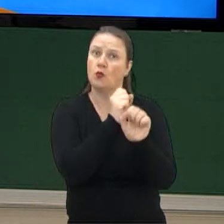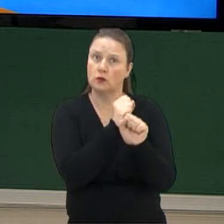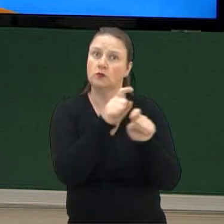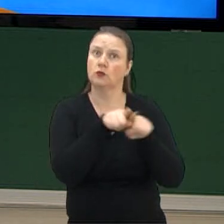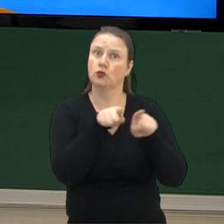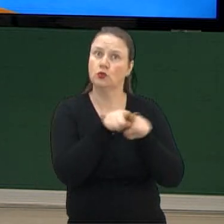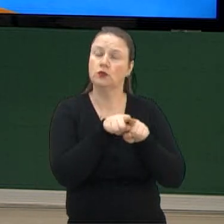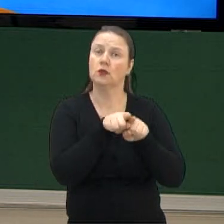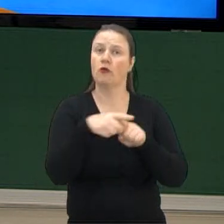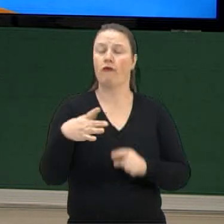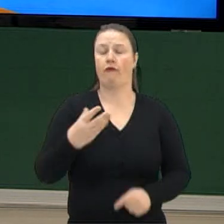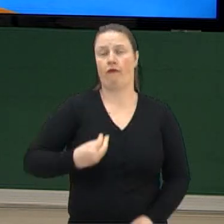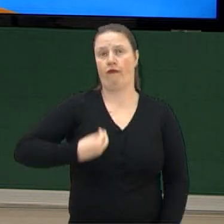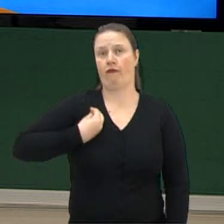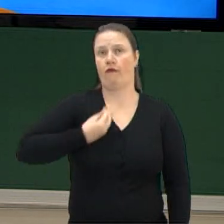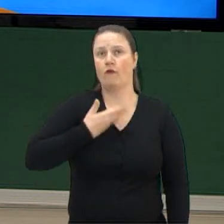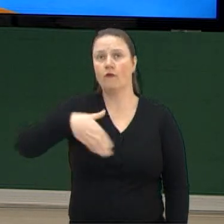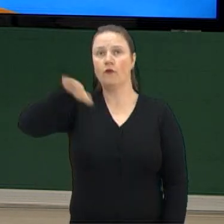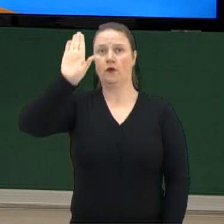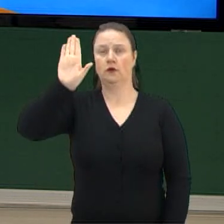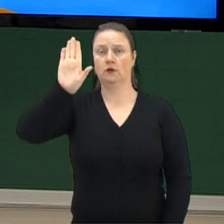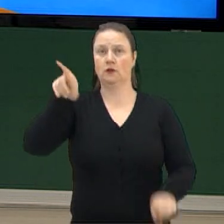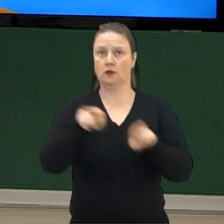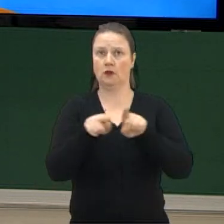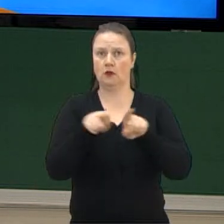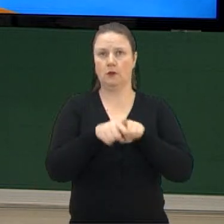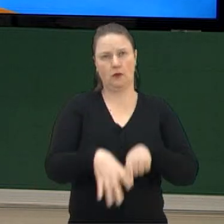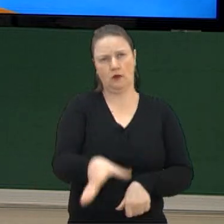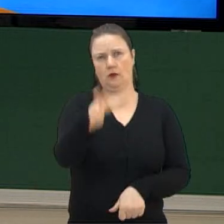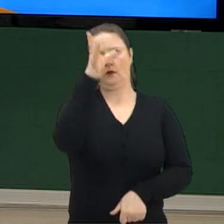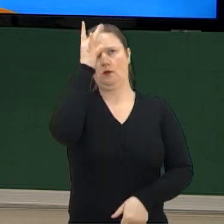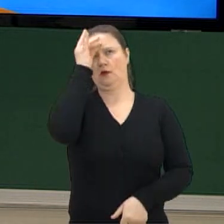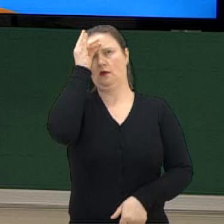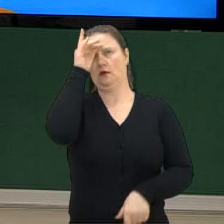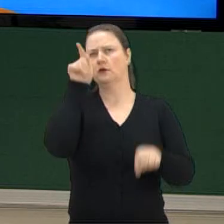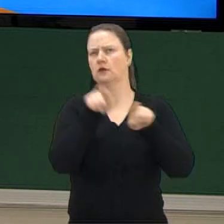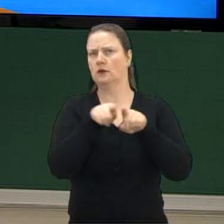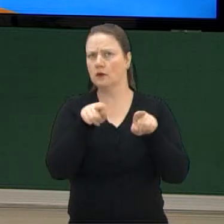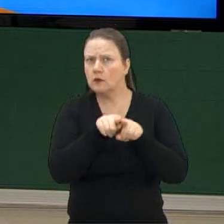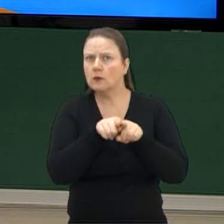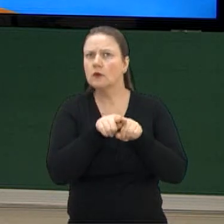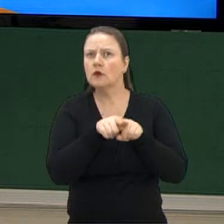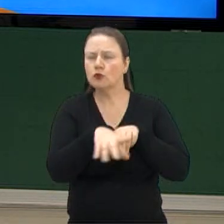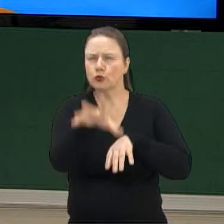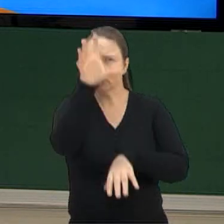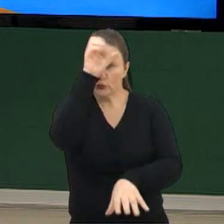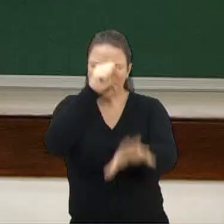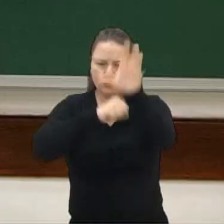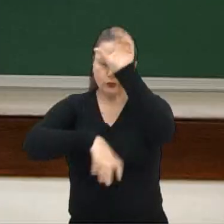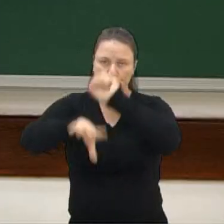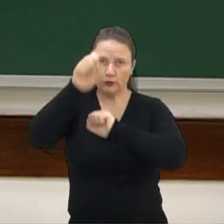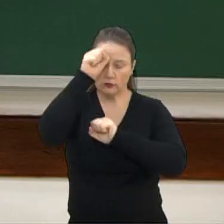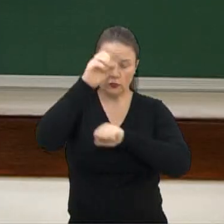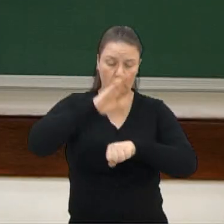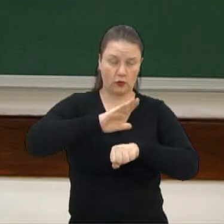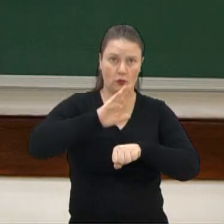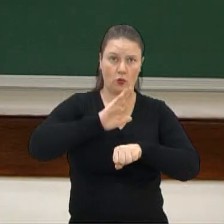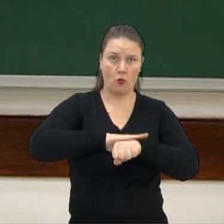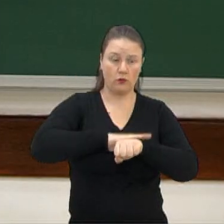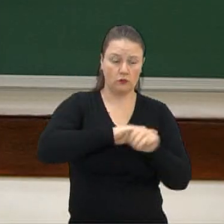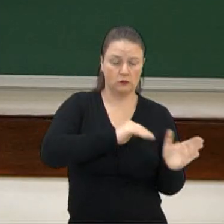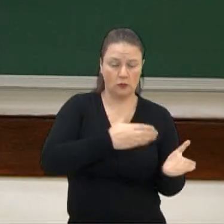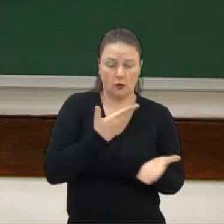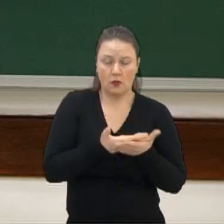frequência, além de, claro, você fixar aquilo que você aprendeu durante a aula, e isso é para todas